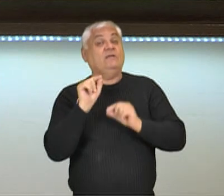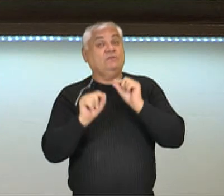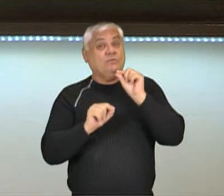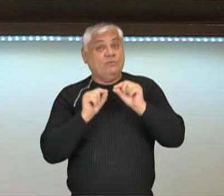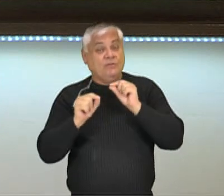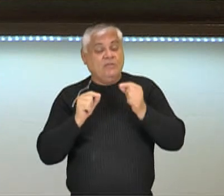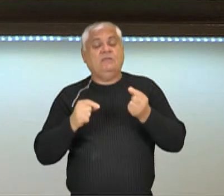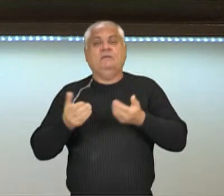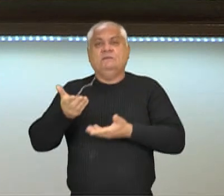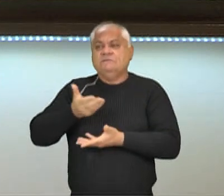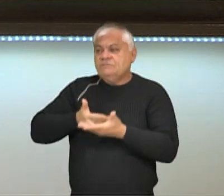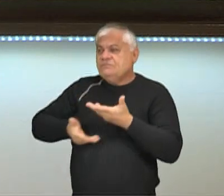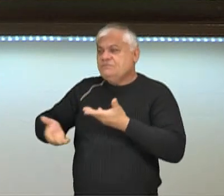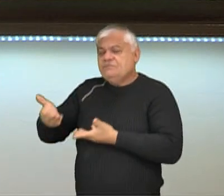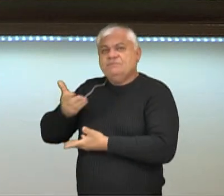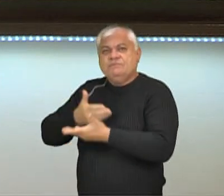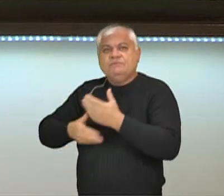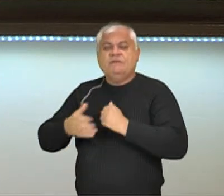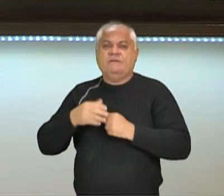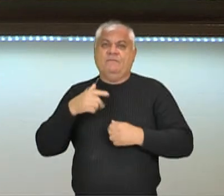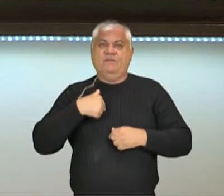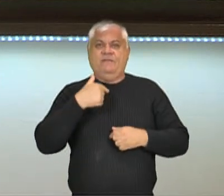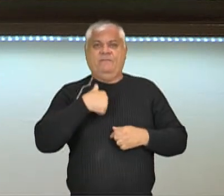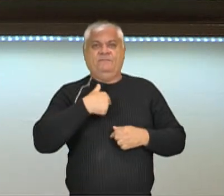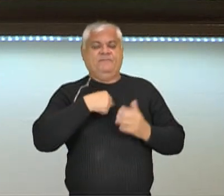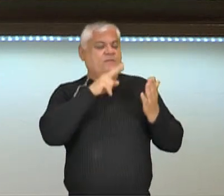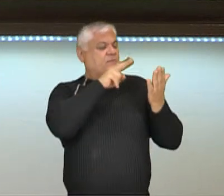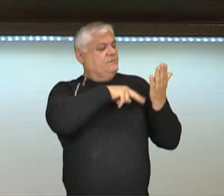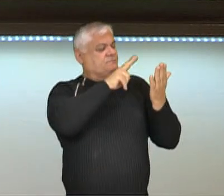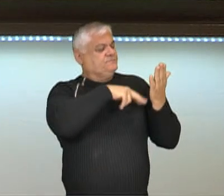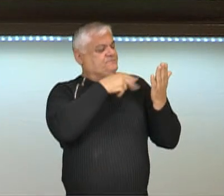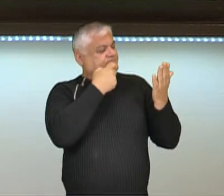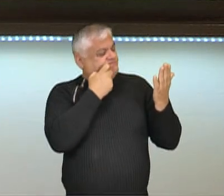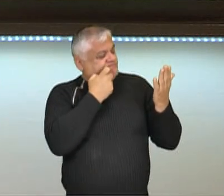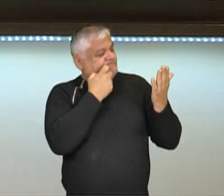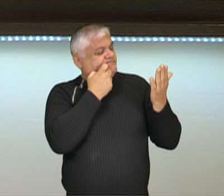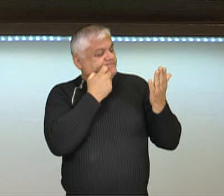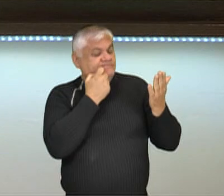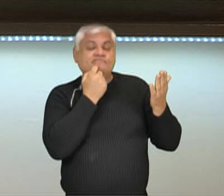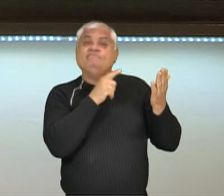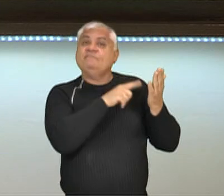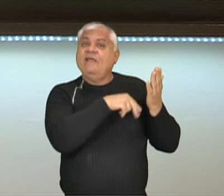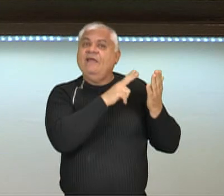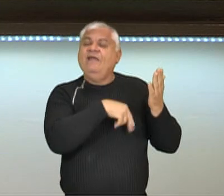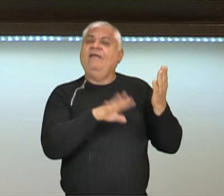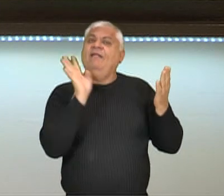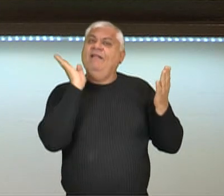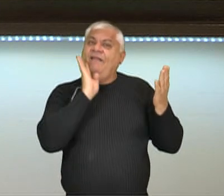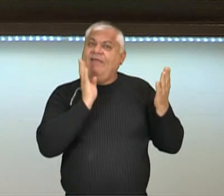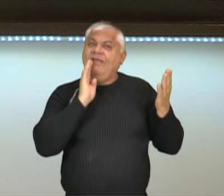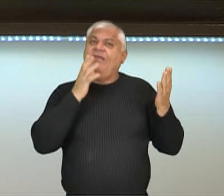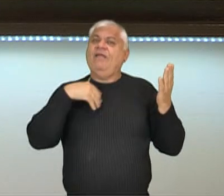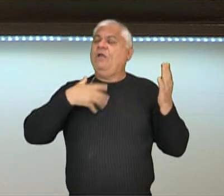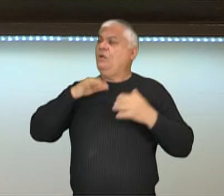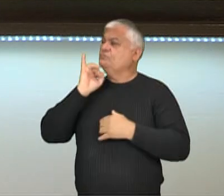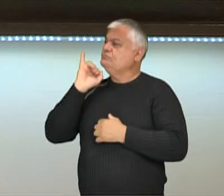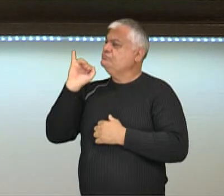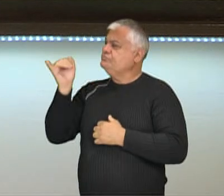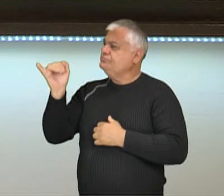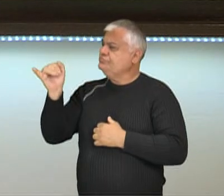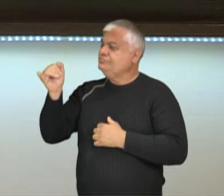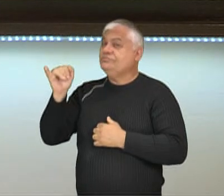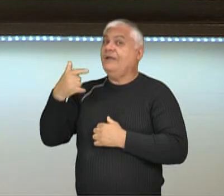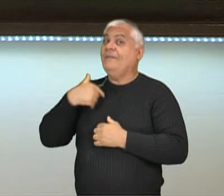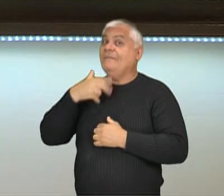gente compartilhar, porque eu fiz a leitura de um livro. Quando eu comento desse livro com outra pessoa, além de eu